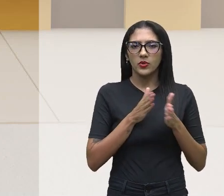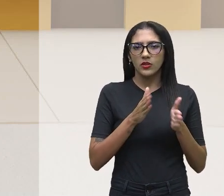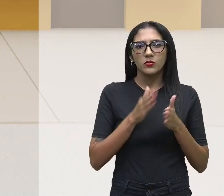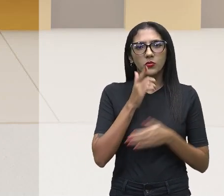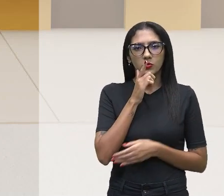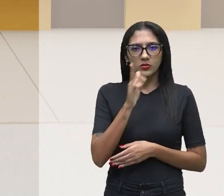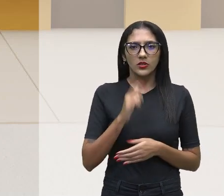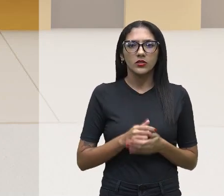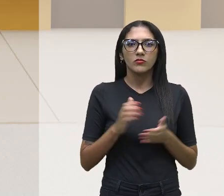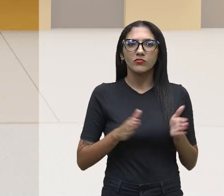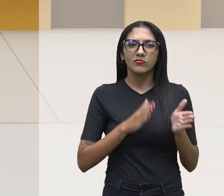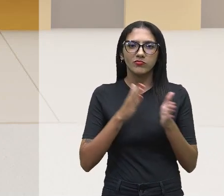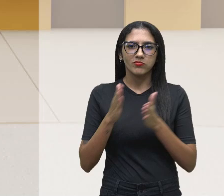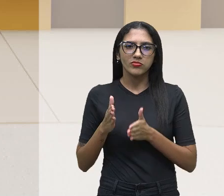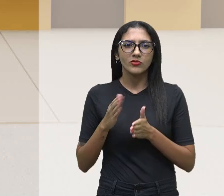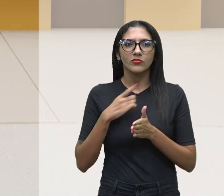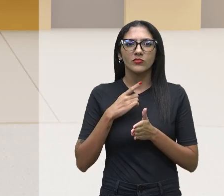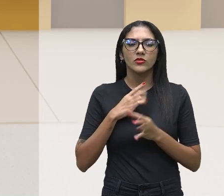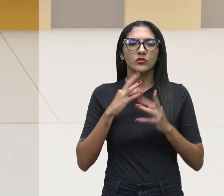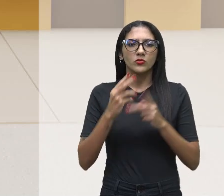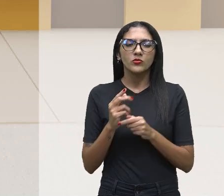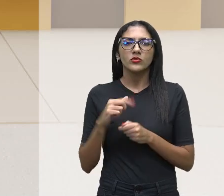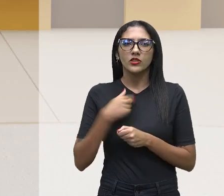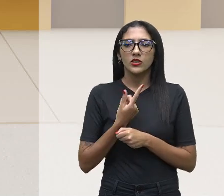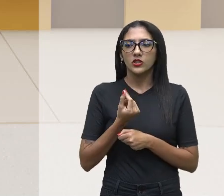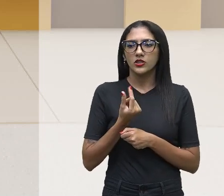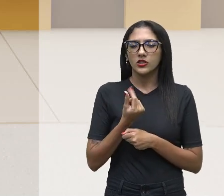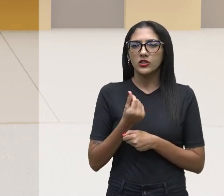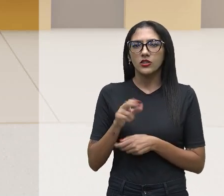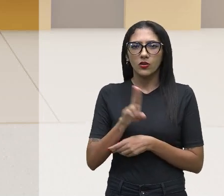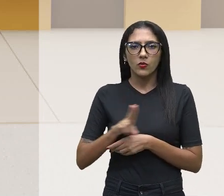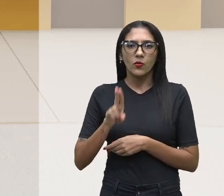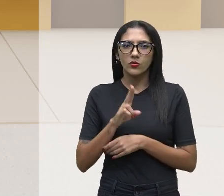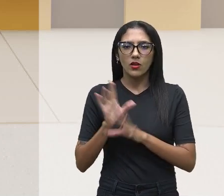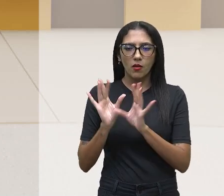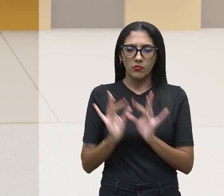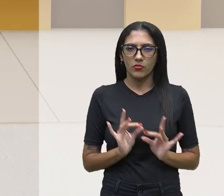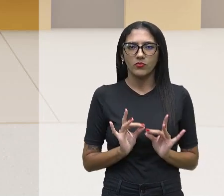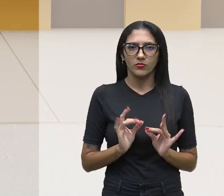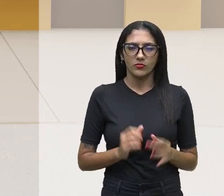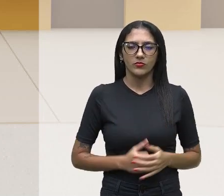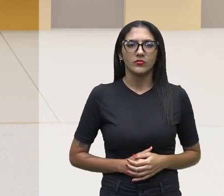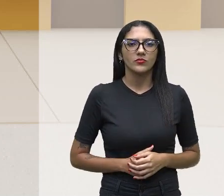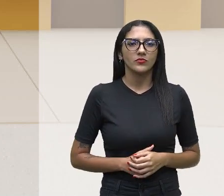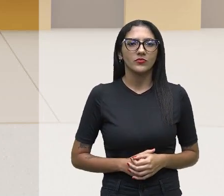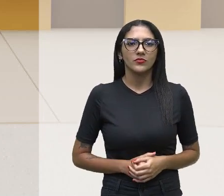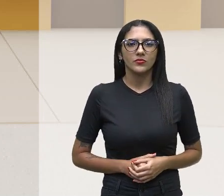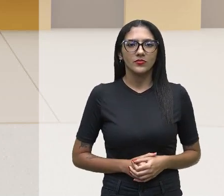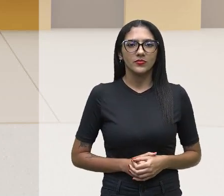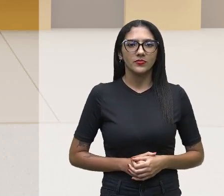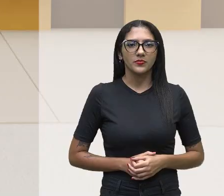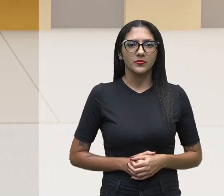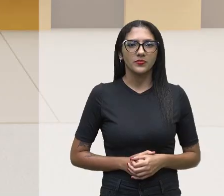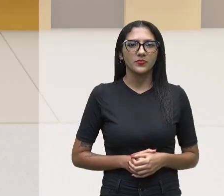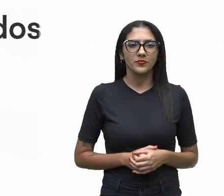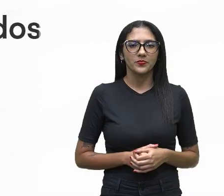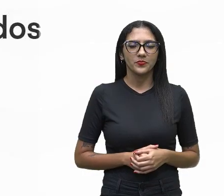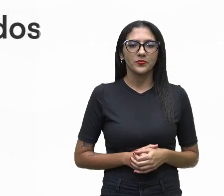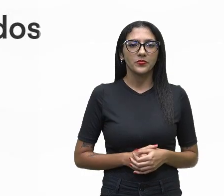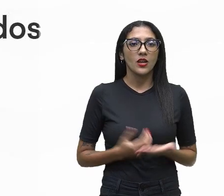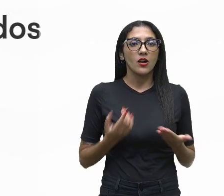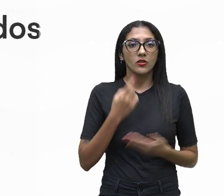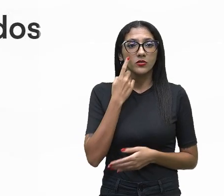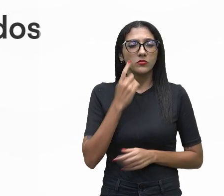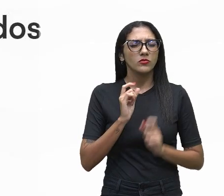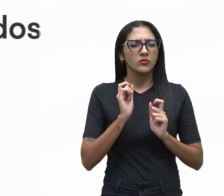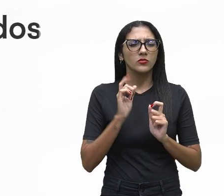são formadas por tudo aquilo que você gasta em determinado tempo. Vamos ver aqui agora na nossa cartela o que